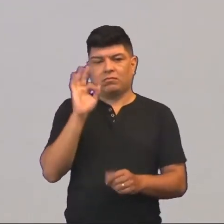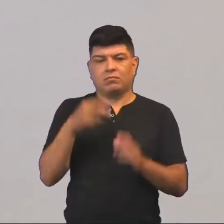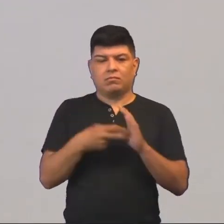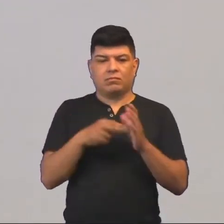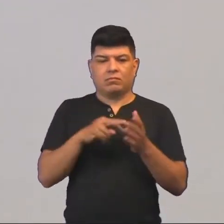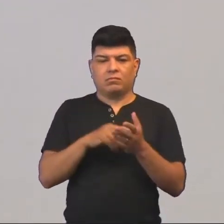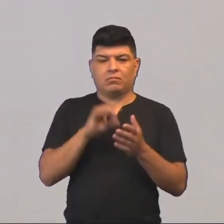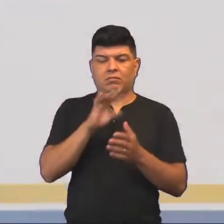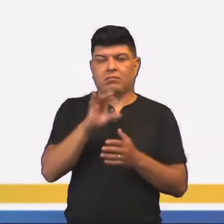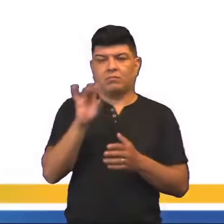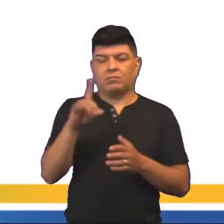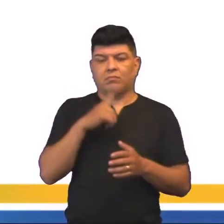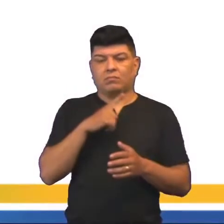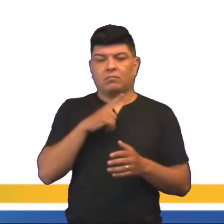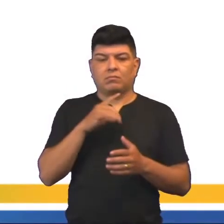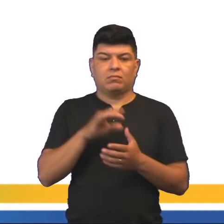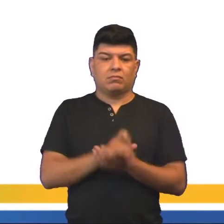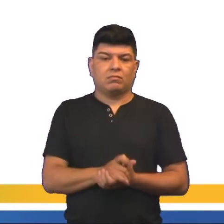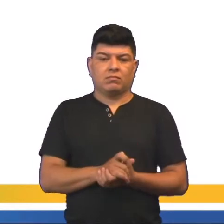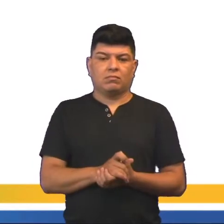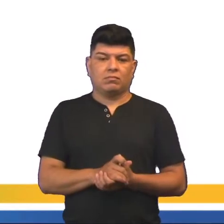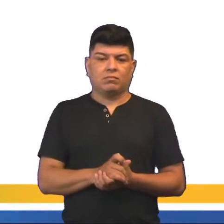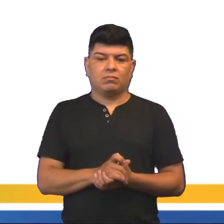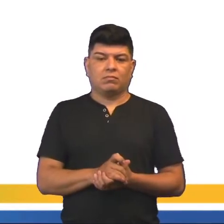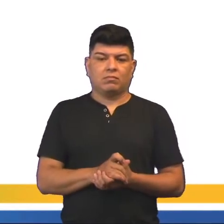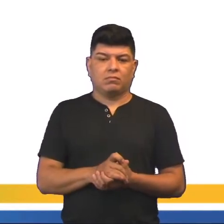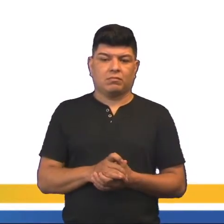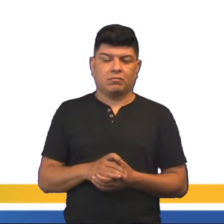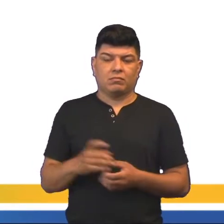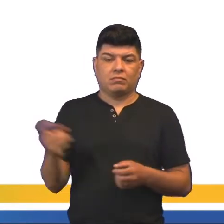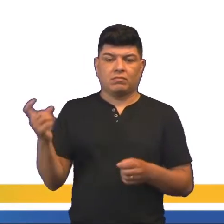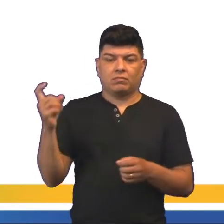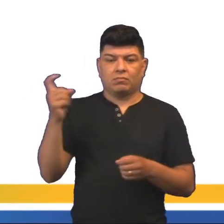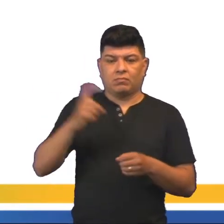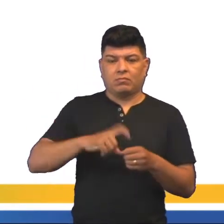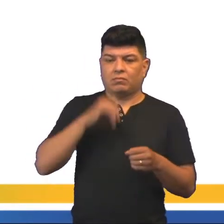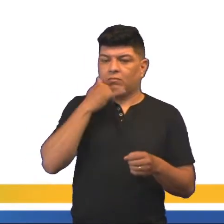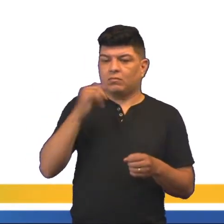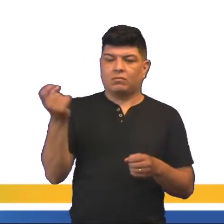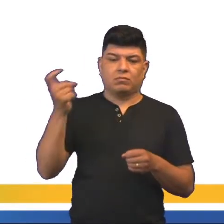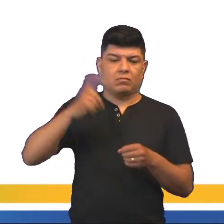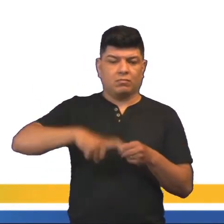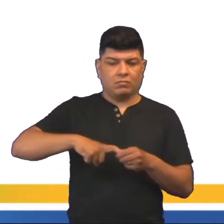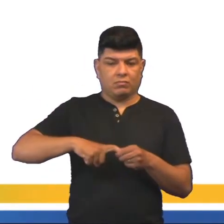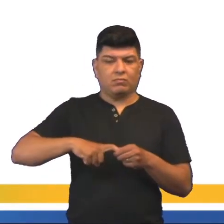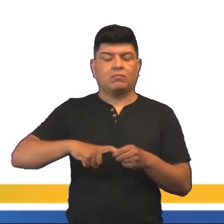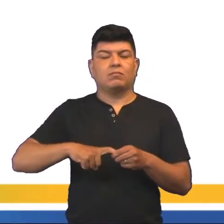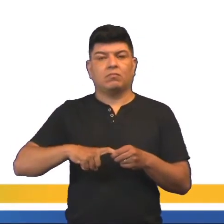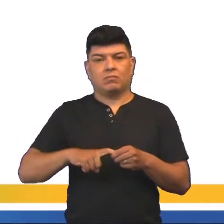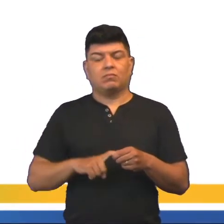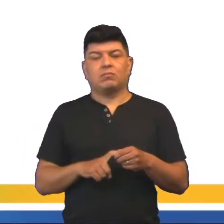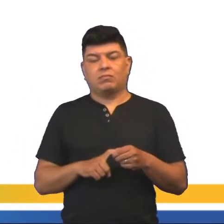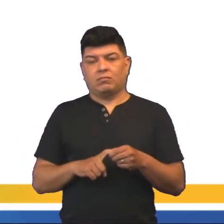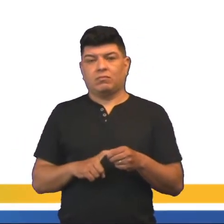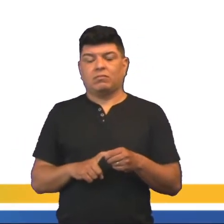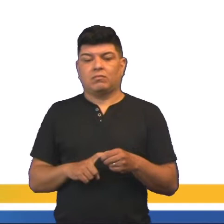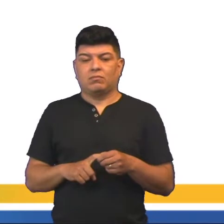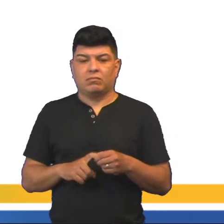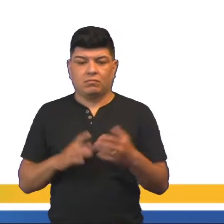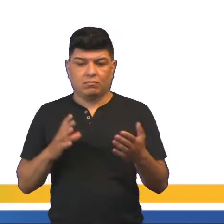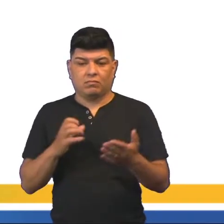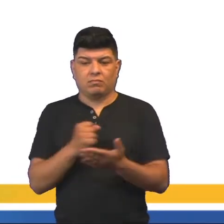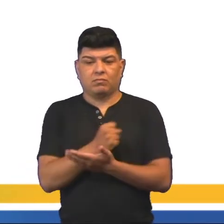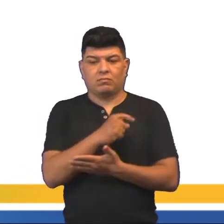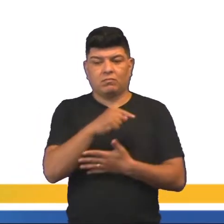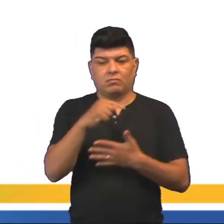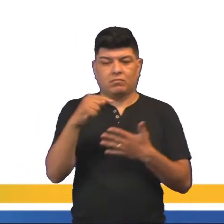significa cada um desses tipos de fontes. Quando a gente fala da fonte de energia renovável, são aquelas que são extraídas